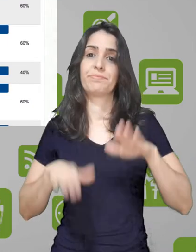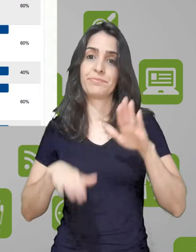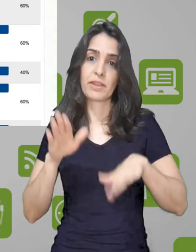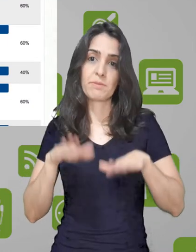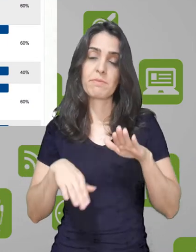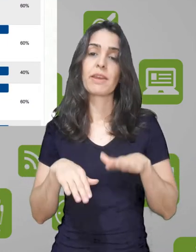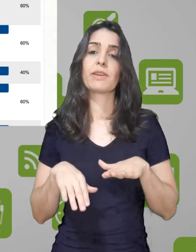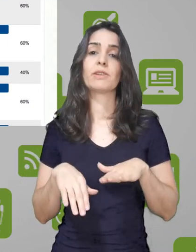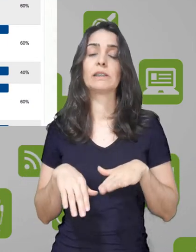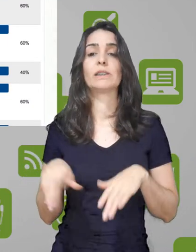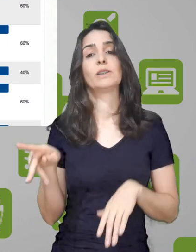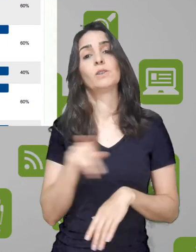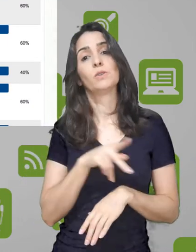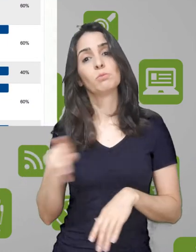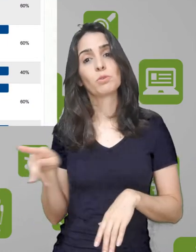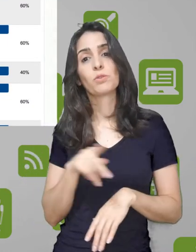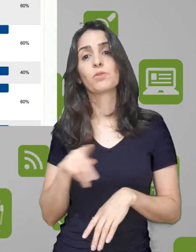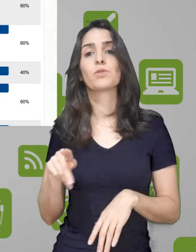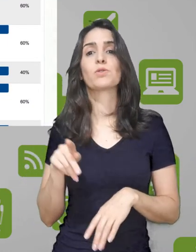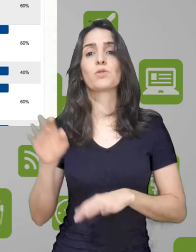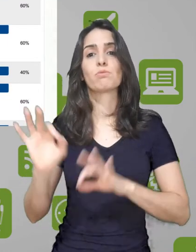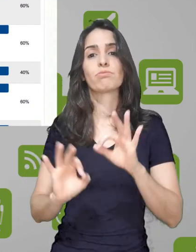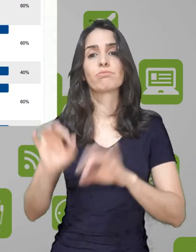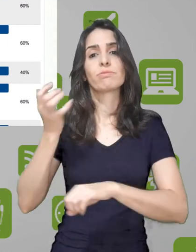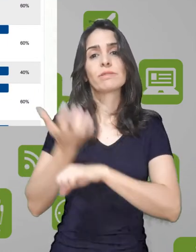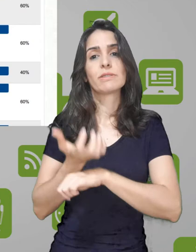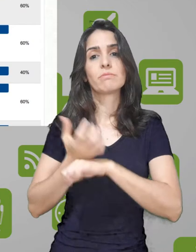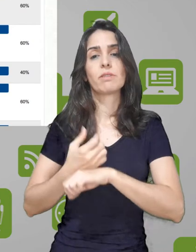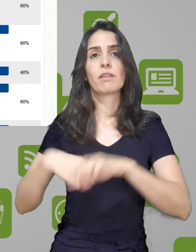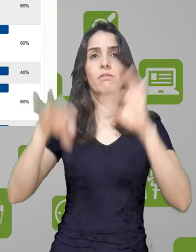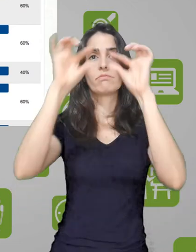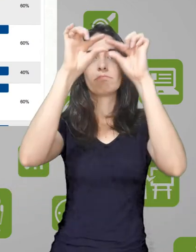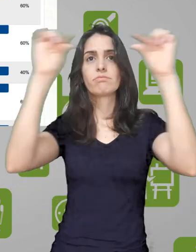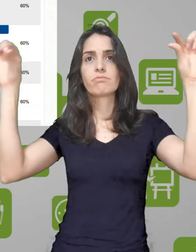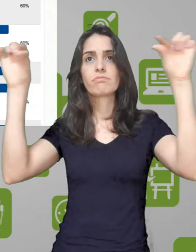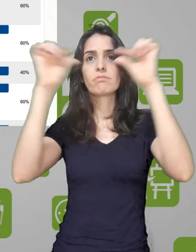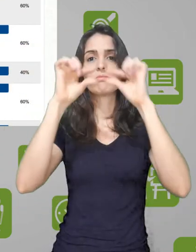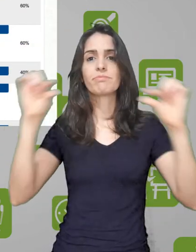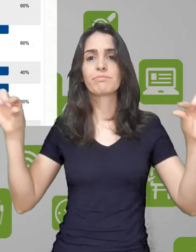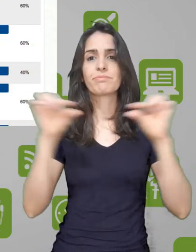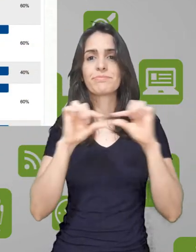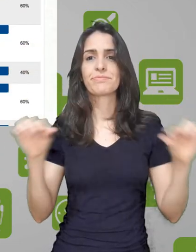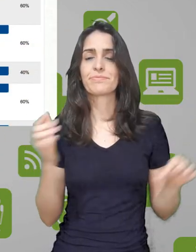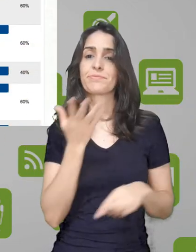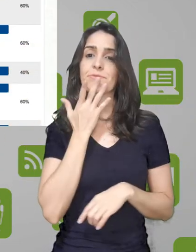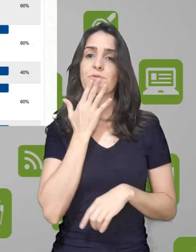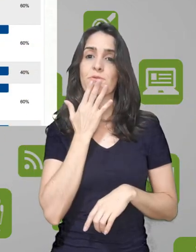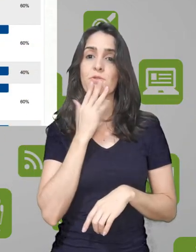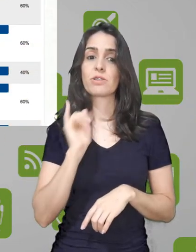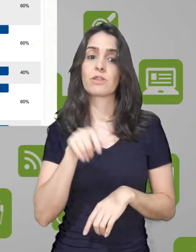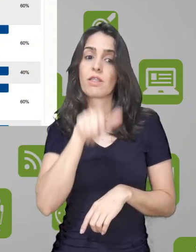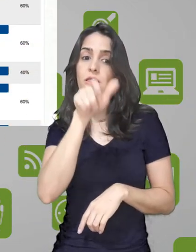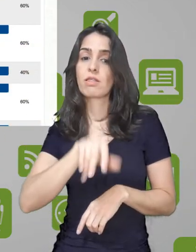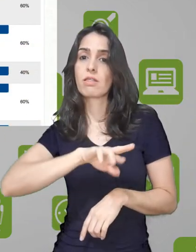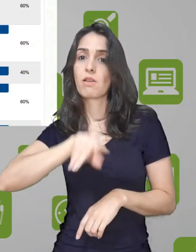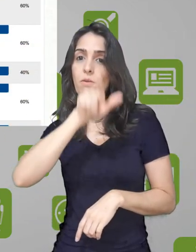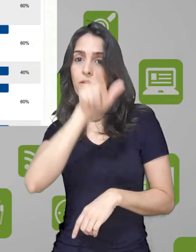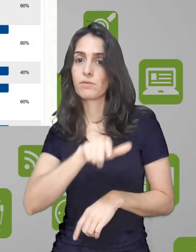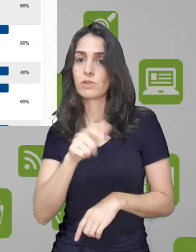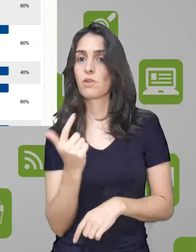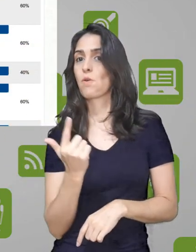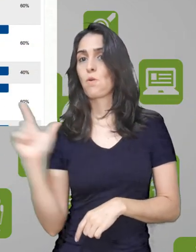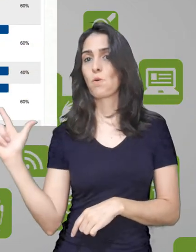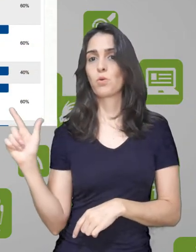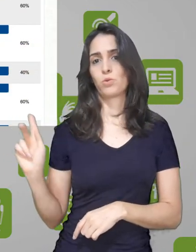progresso ela vai depender muito do que o professor que elaborou a disciplina então caso não tenha sido você